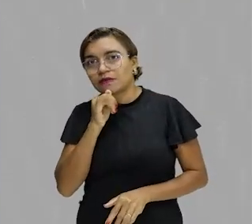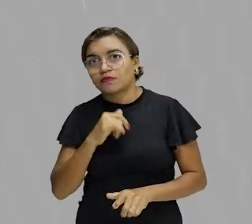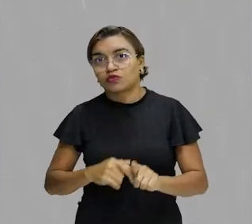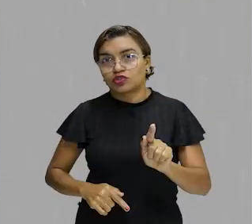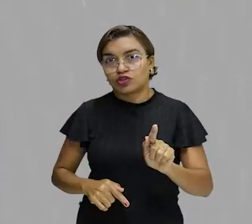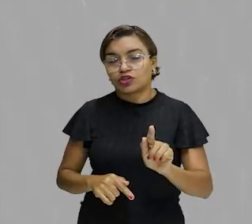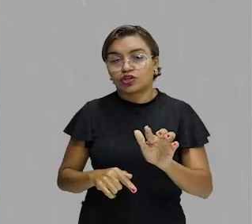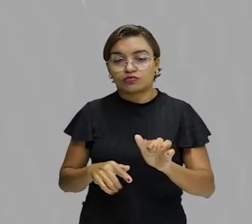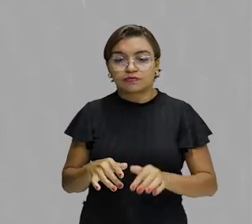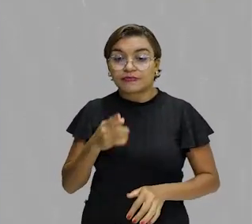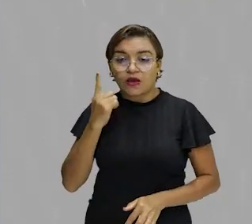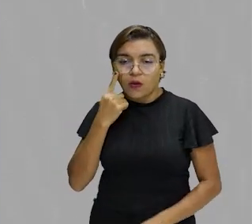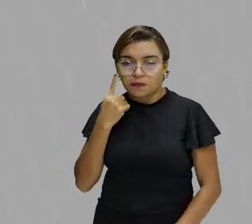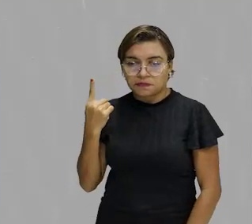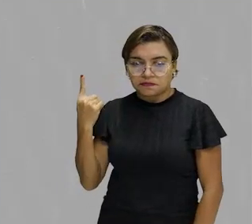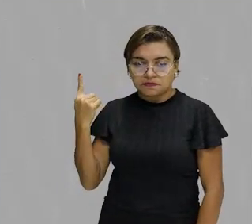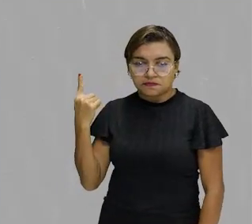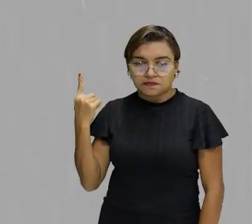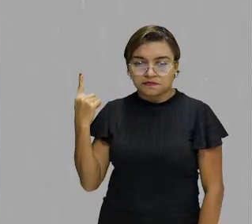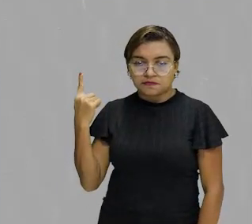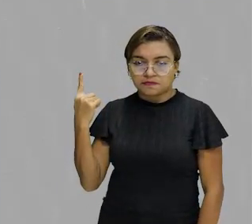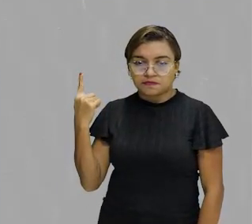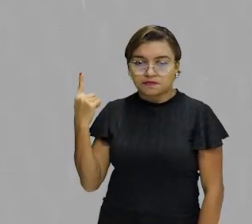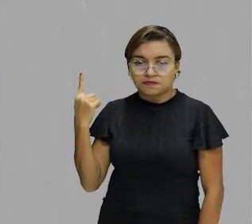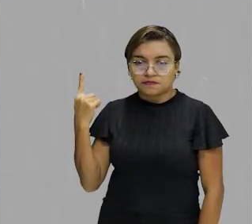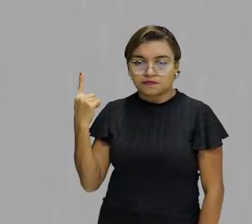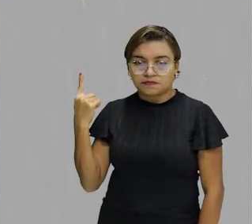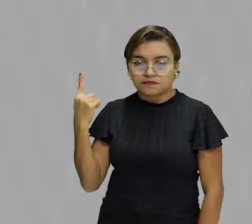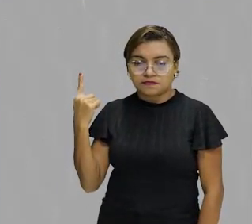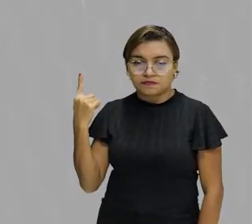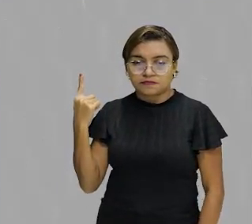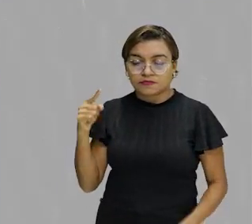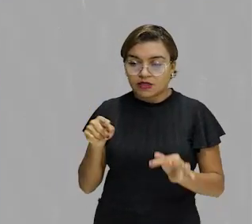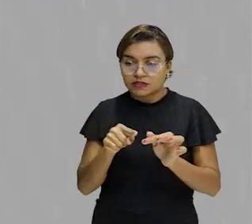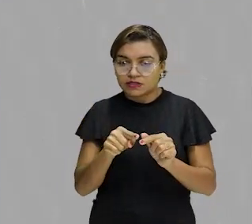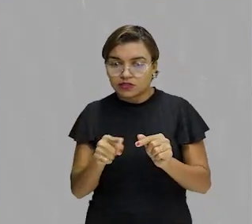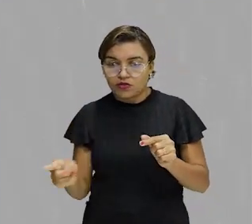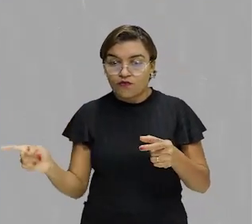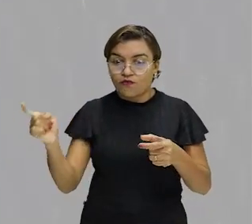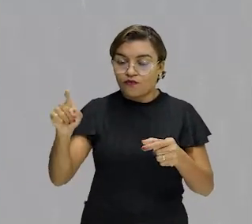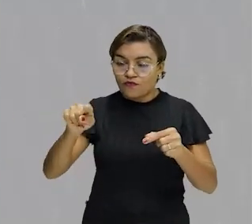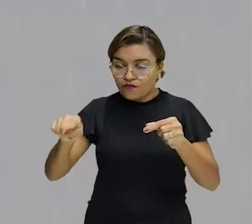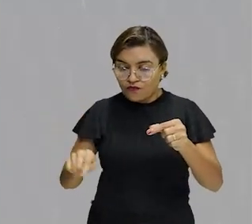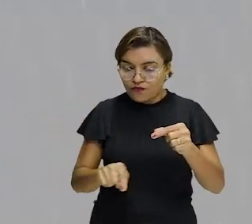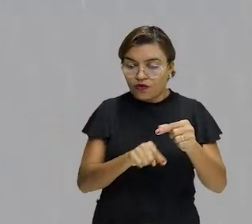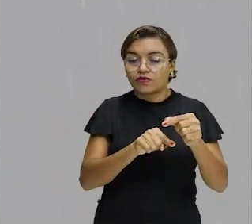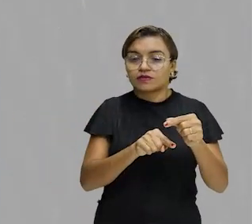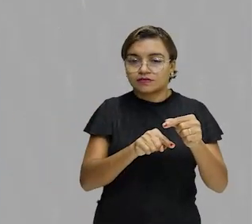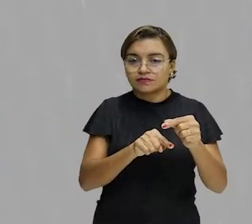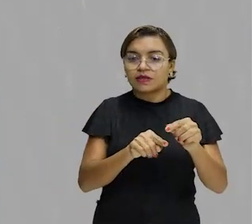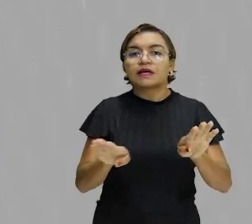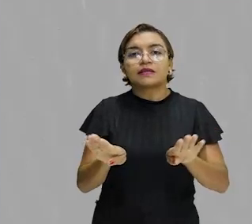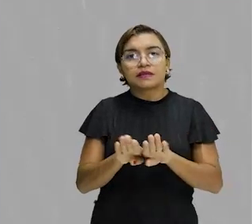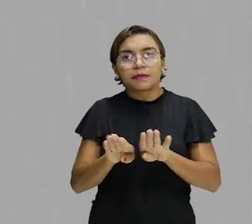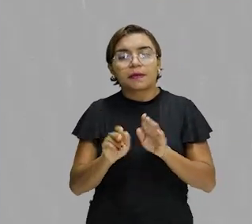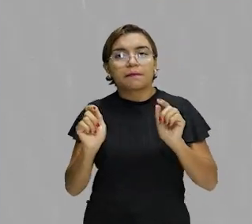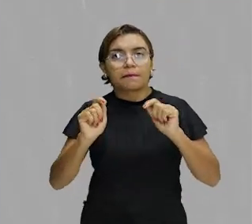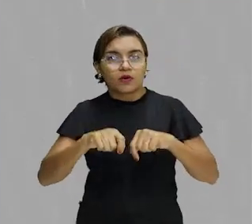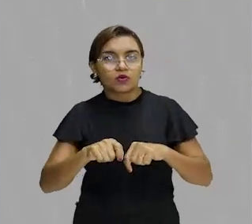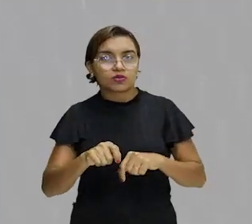chamada função inversa. E aí, lembra, sempre fazendo aquela associação, tenha calma, paciência, faça